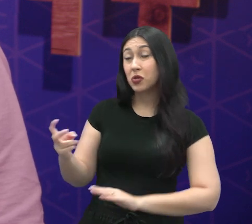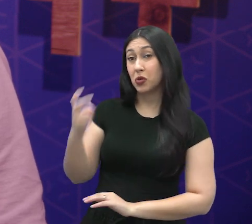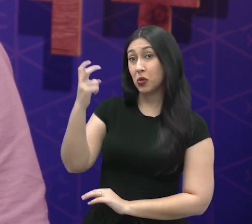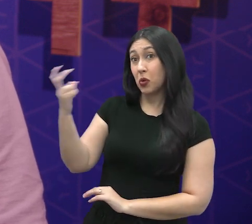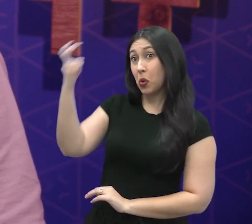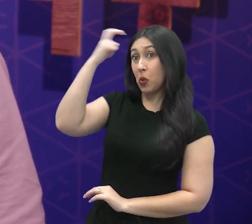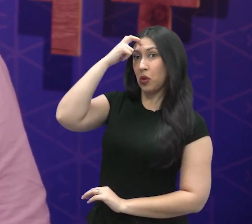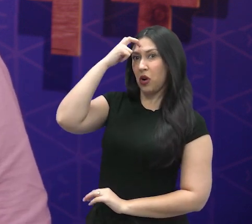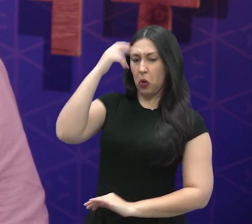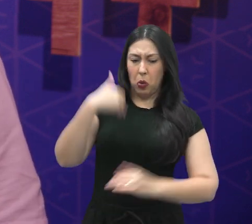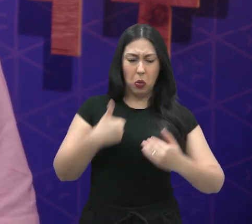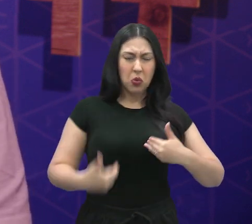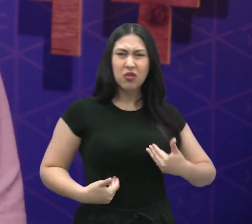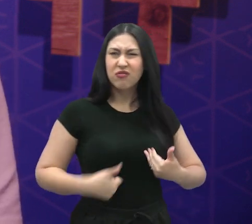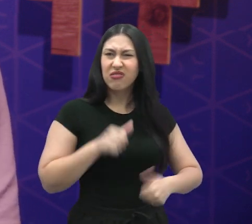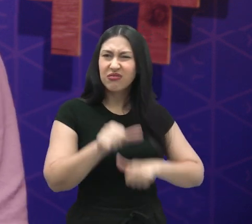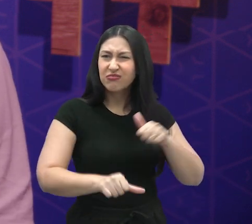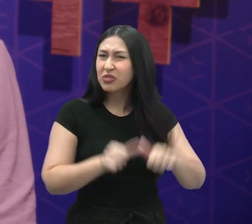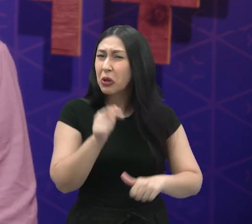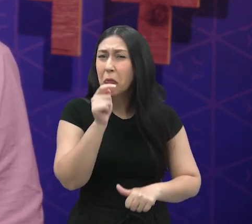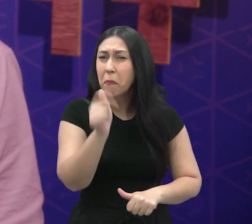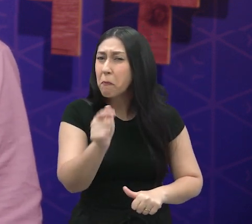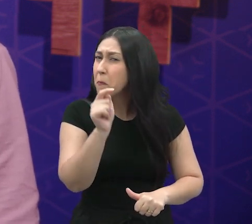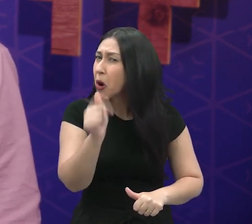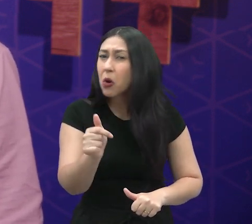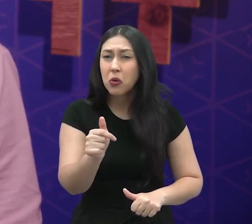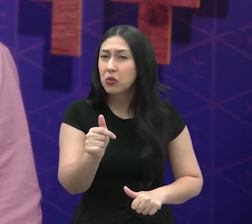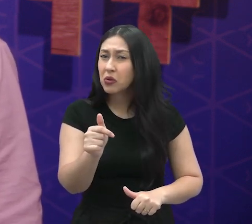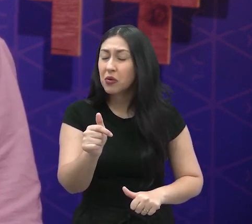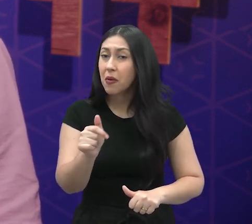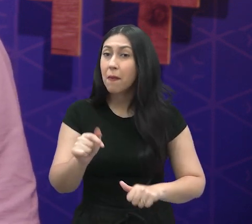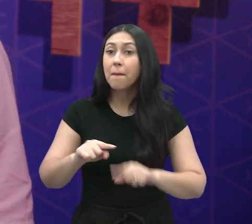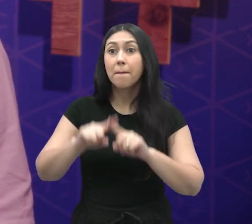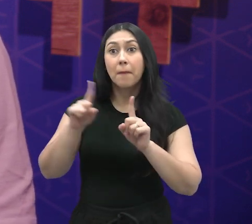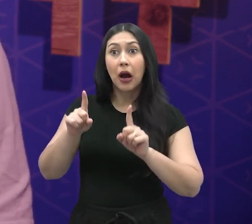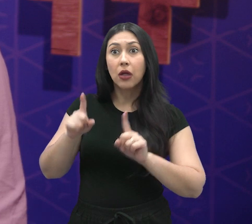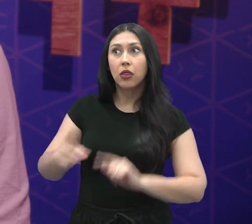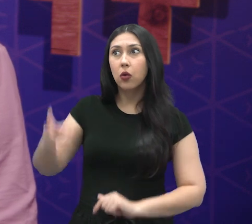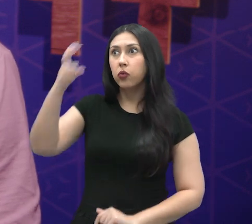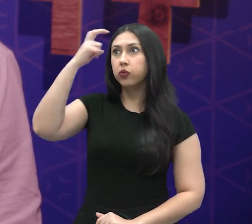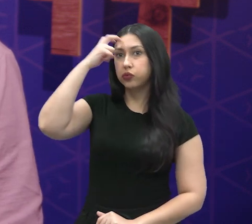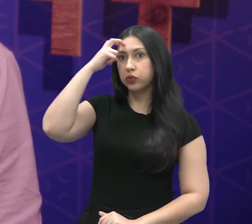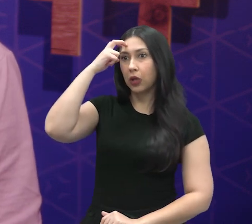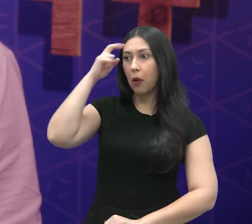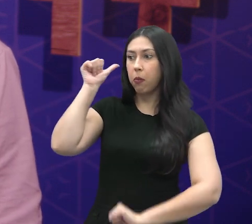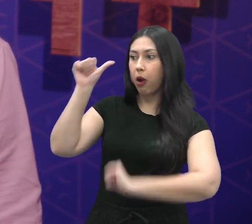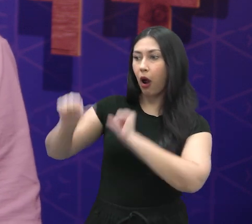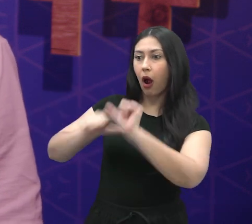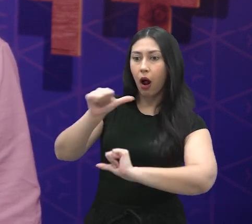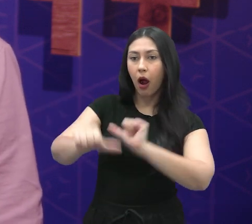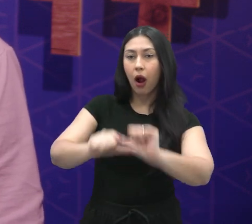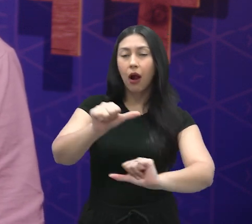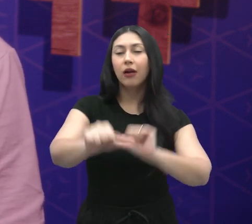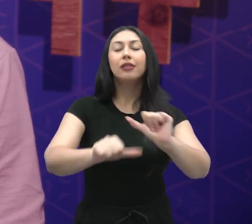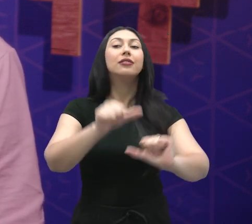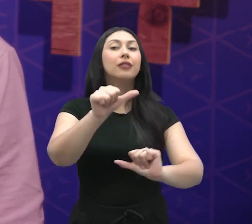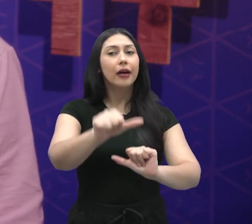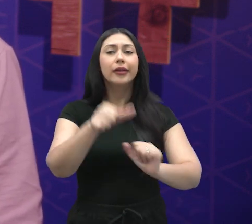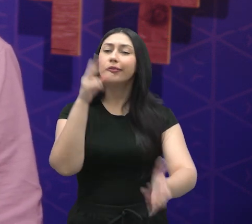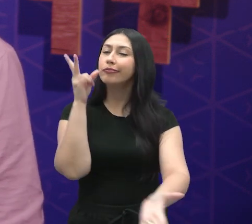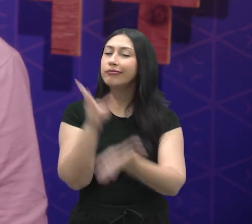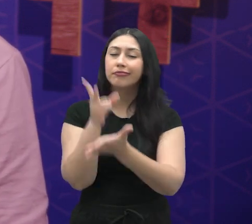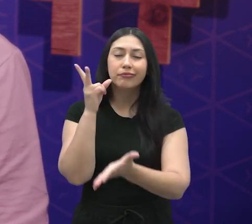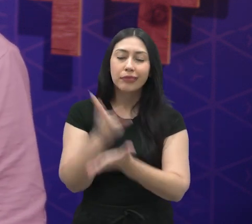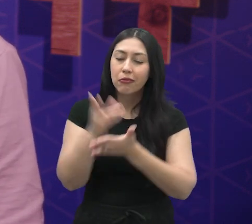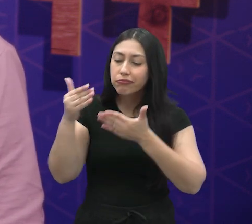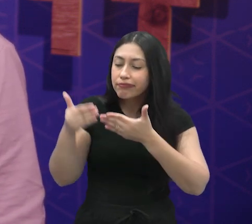foram mudanças biológicas, a gente não virou uma outra espécie. A gente teve várias mudanças de cultura e